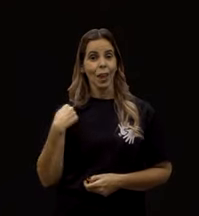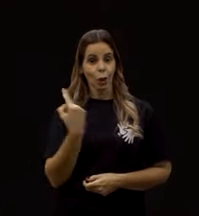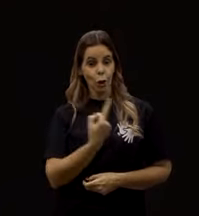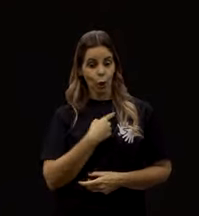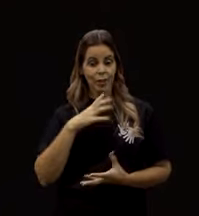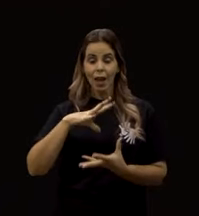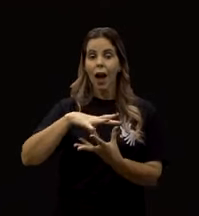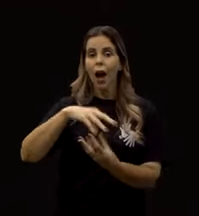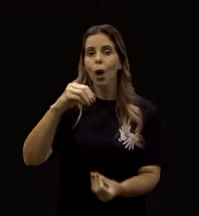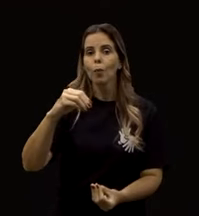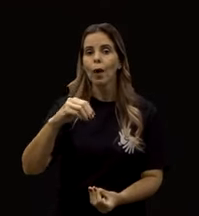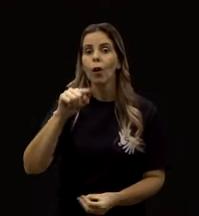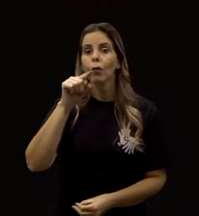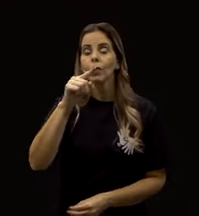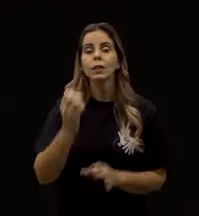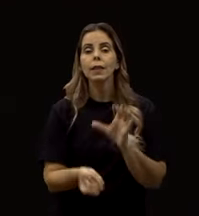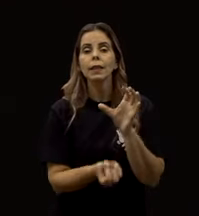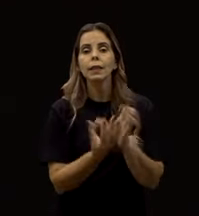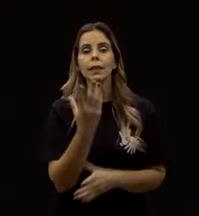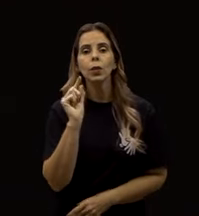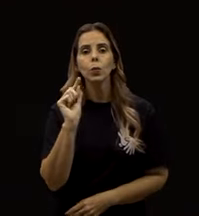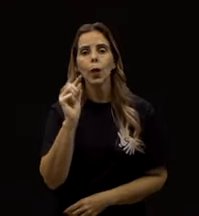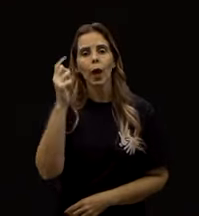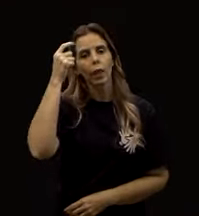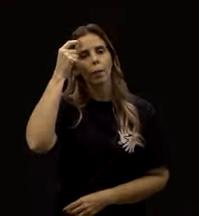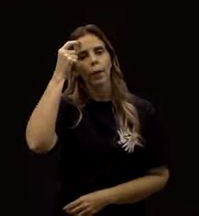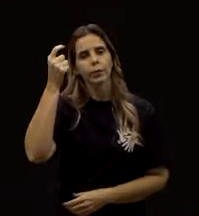pergunta é o que que você tá criando na mente